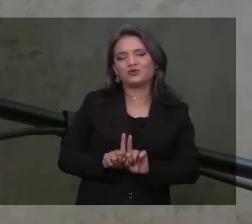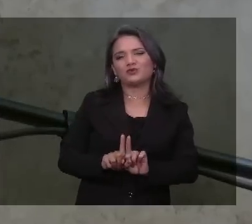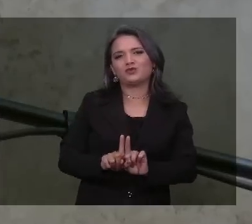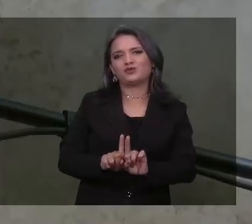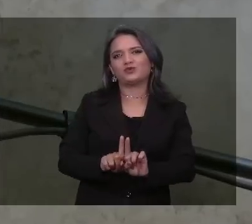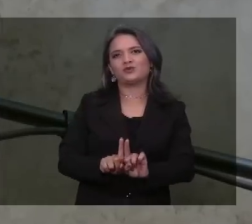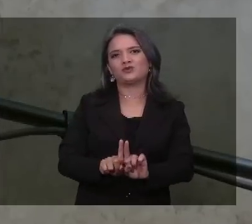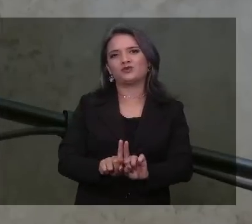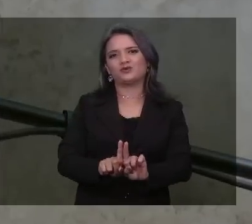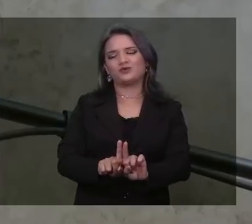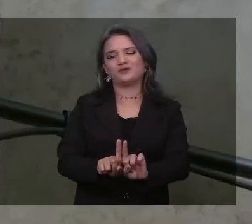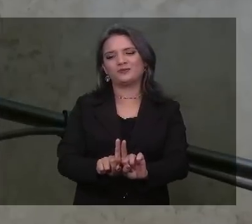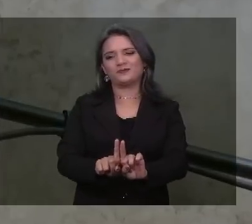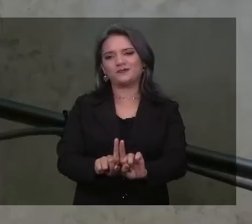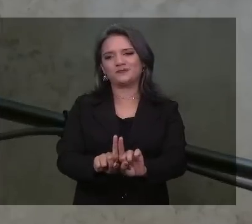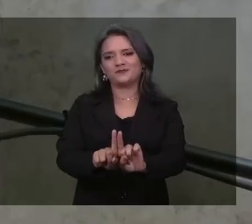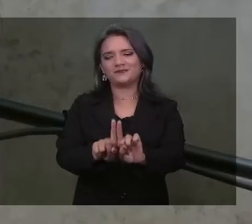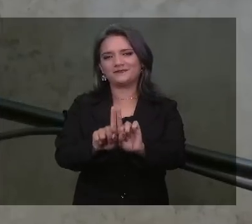teu.